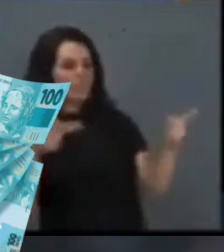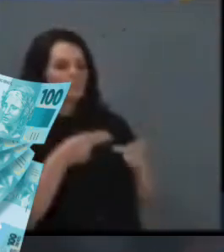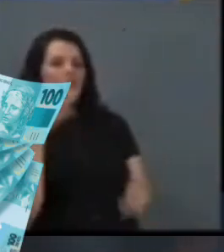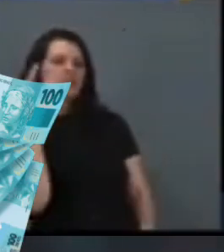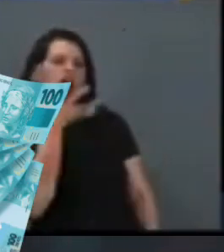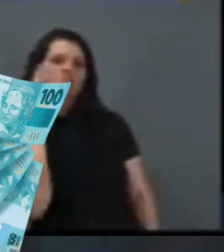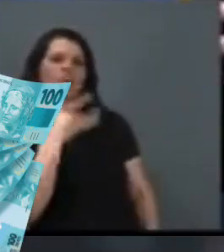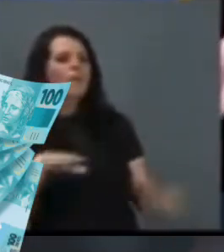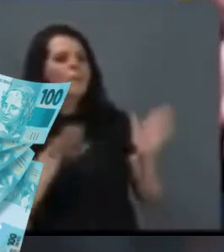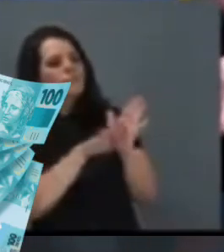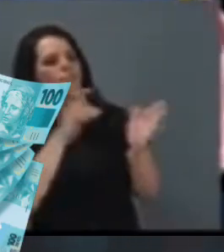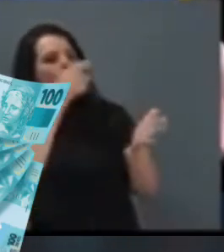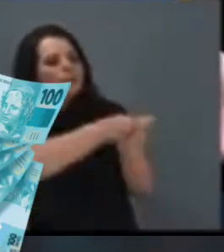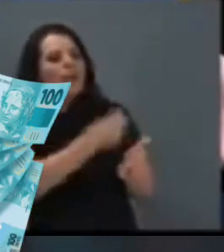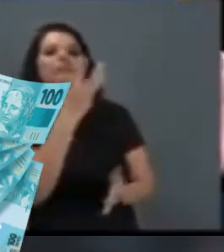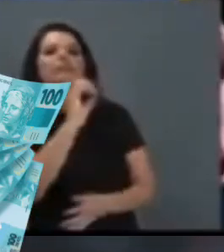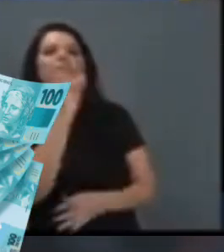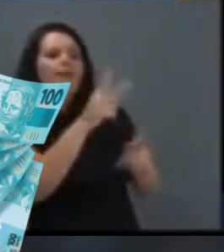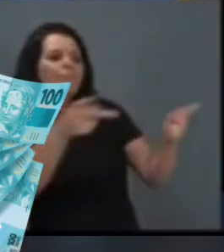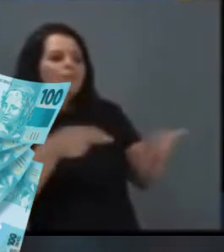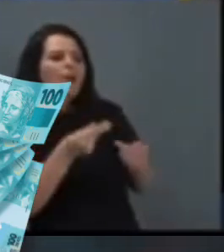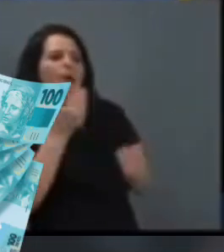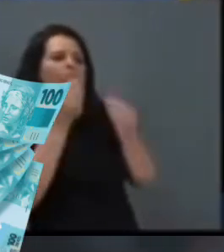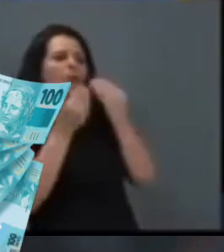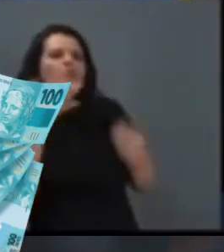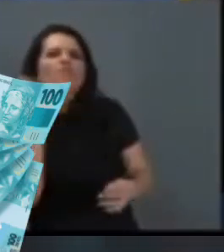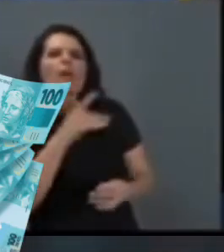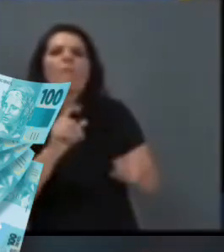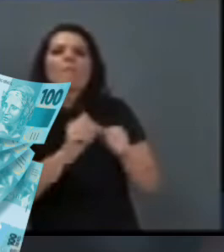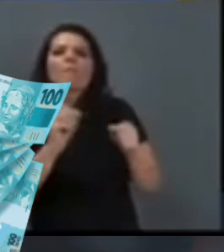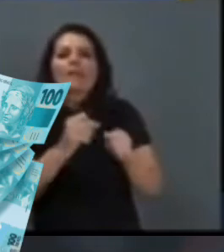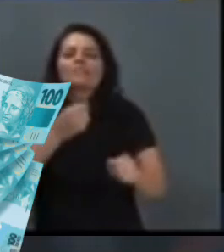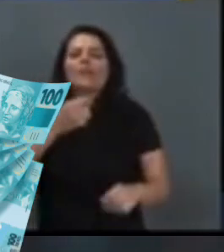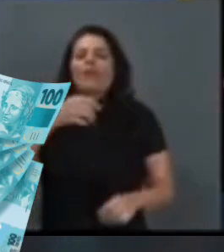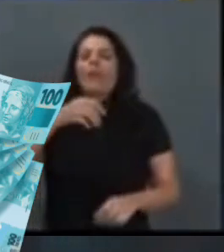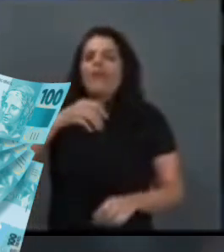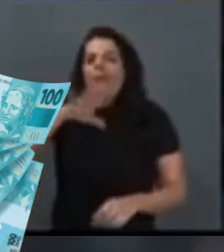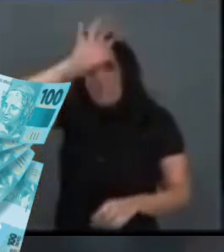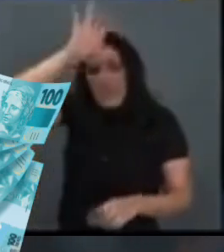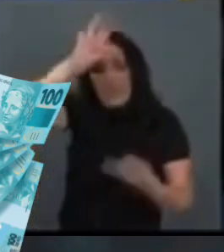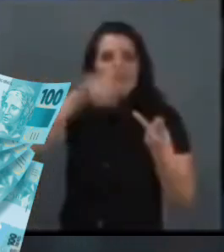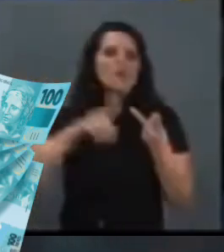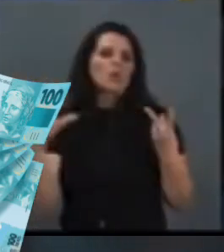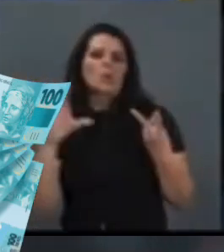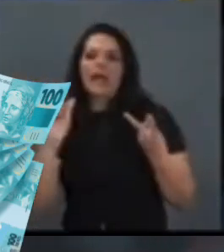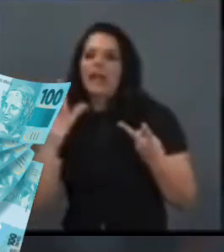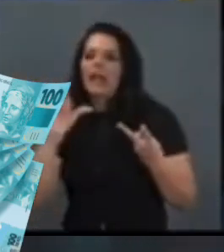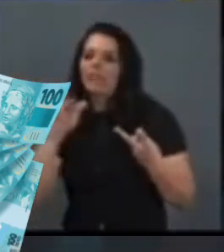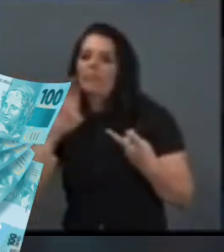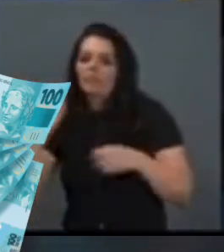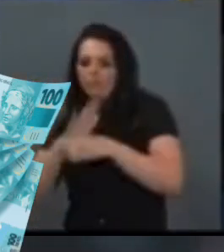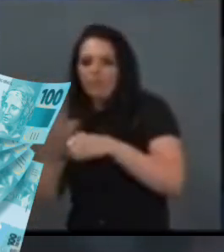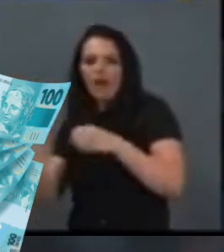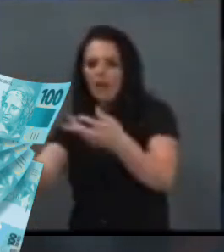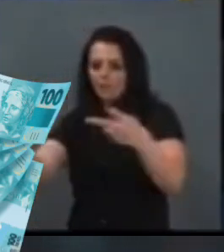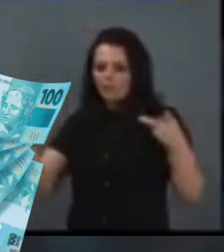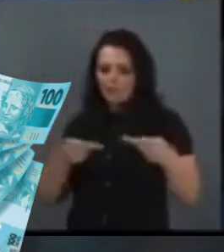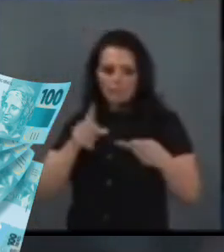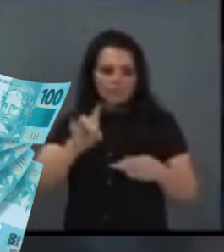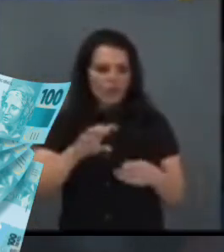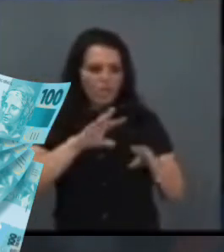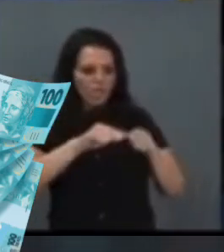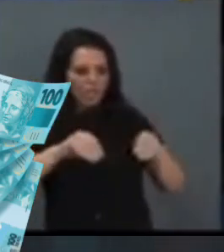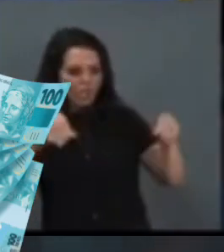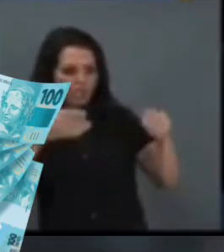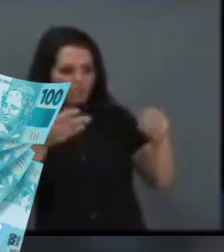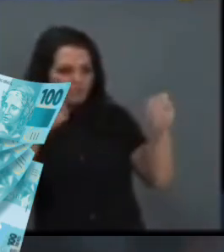E você chega lá e paga R$30 naquela pizza maravilhosa. E pede com bacon, calabresa. Ó, que chega a pizza, não vem nada, vem só um molho de tomate. Mas você pagou R$30 pelo bacon e